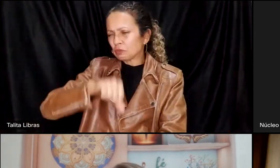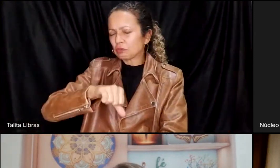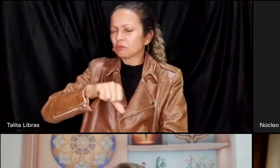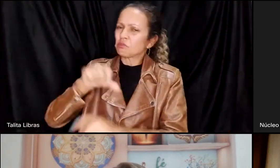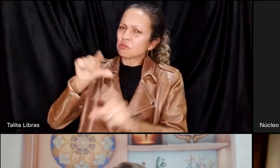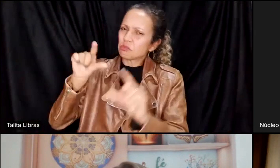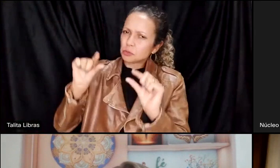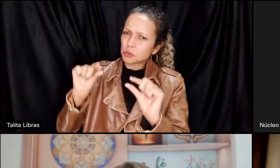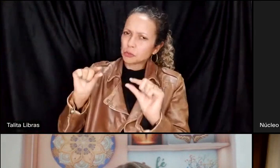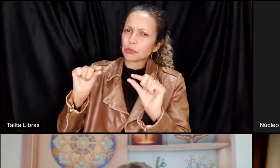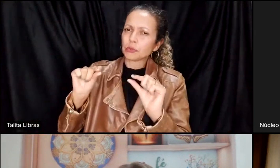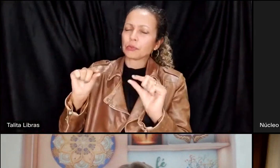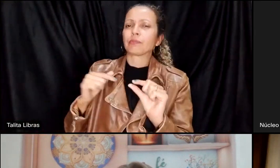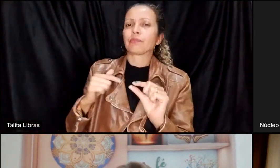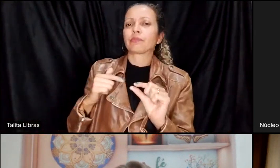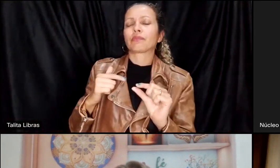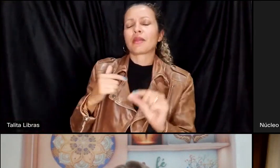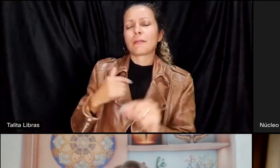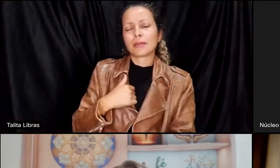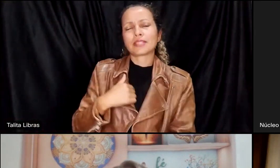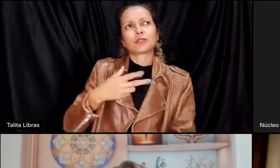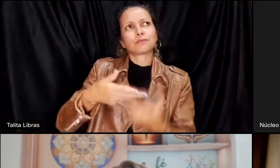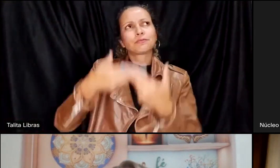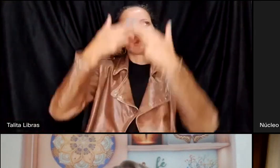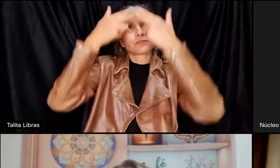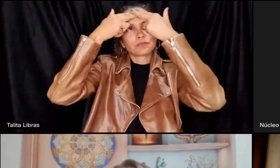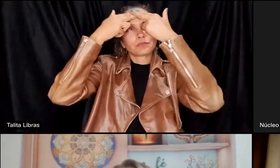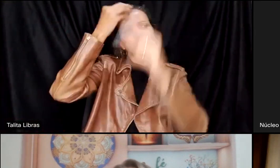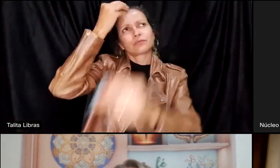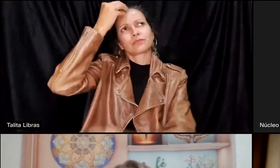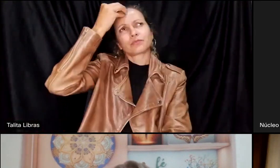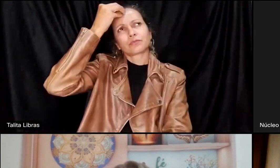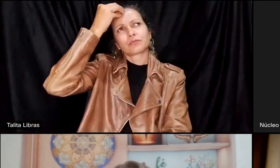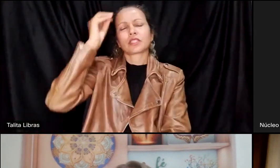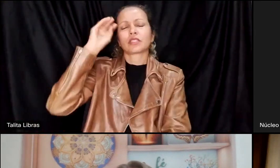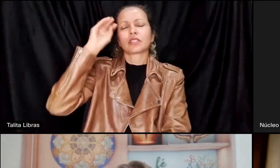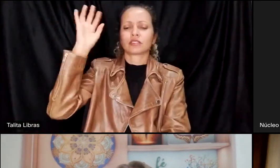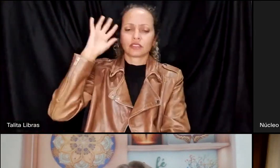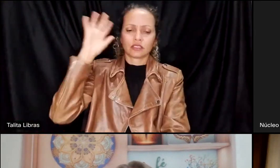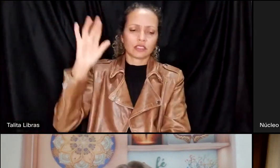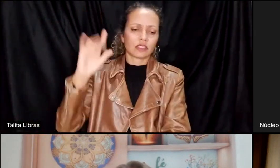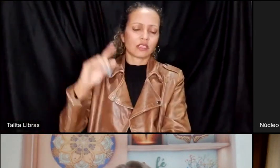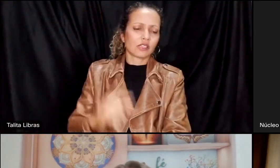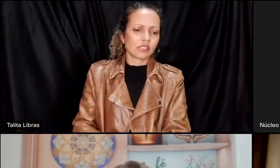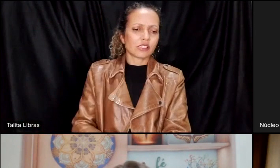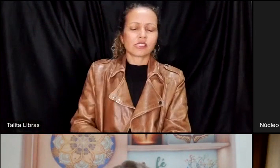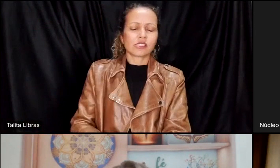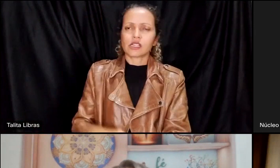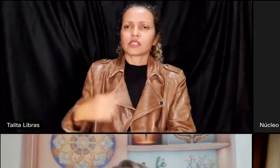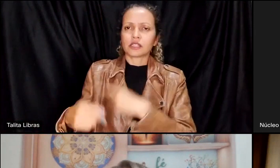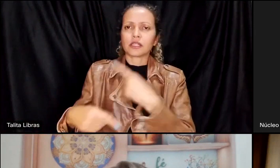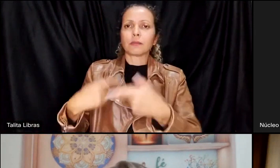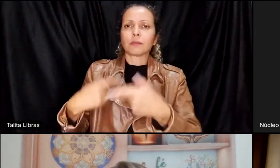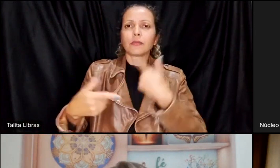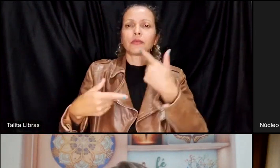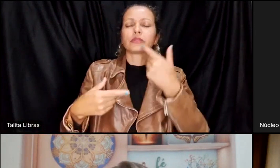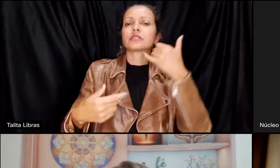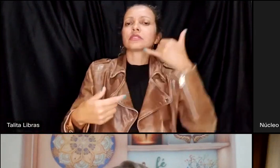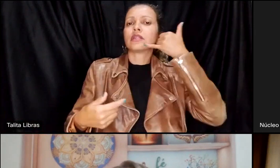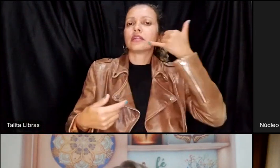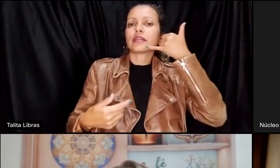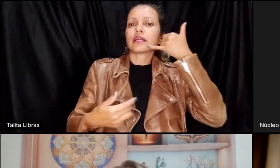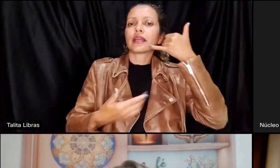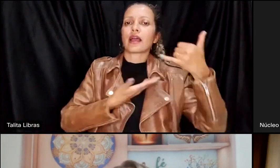sabe? E eu lembro que, naquele dia mesmo, eu entrei em contato com uma amiga minha, que é veterinária